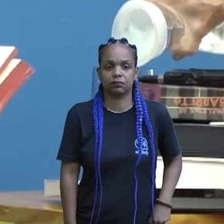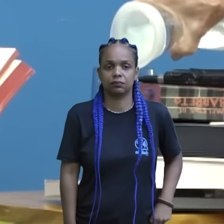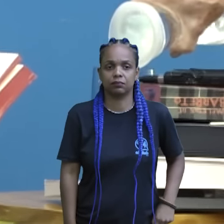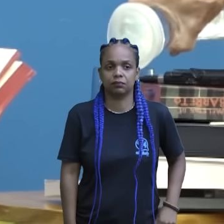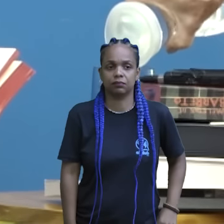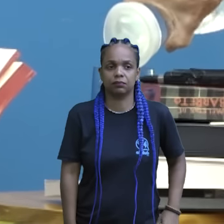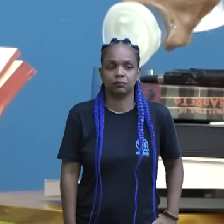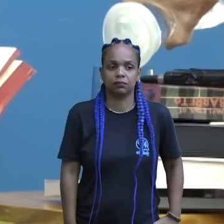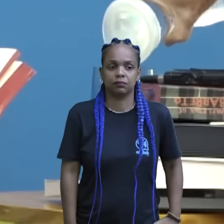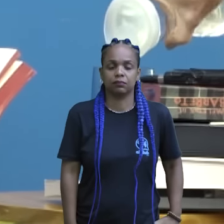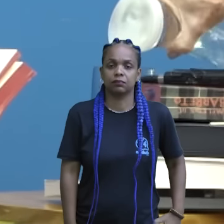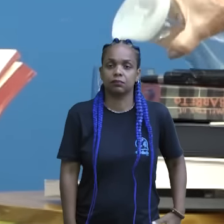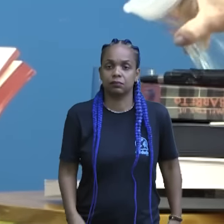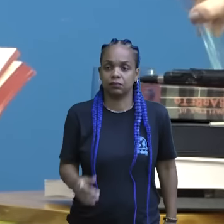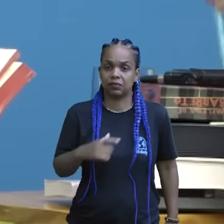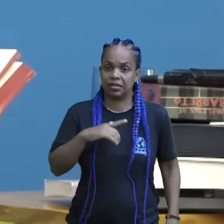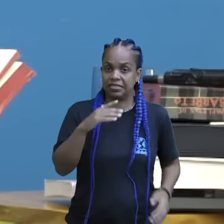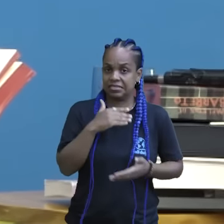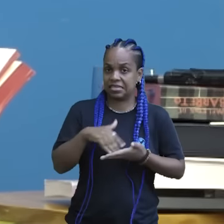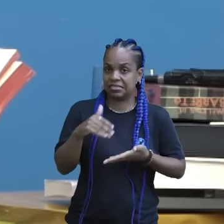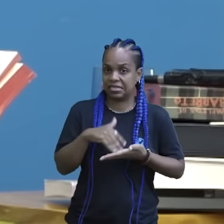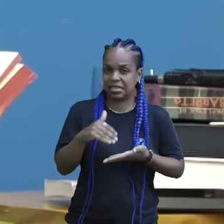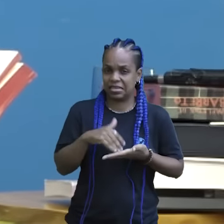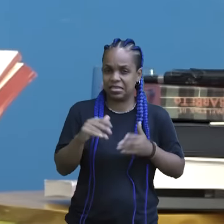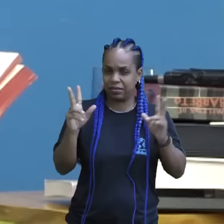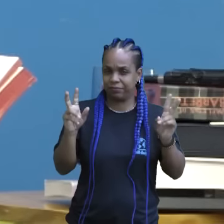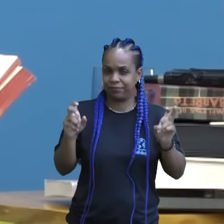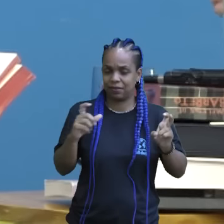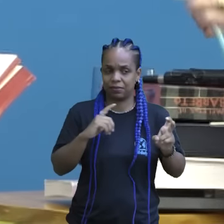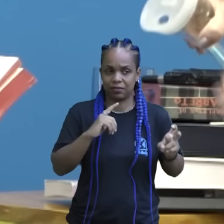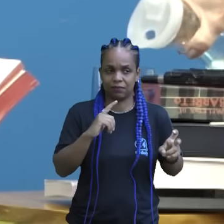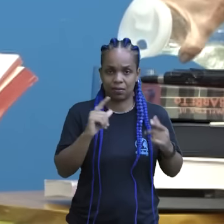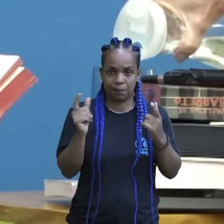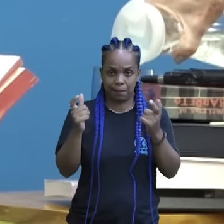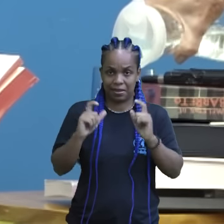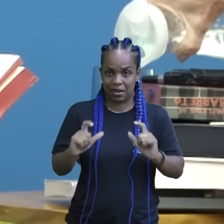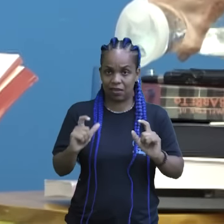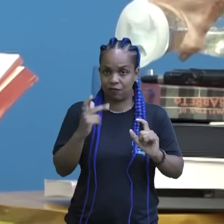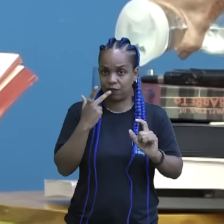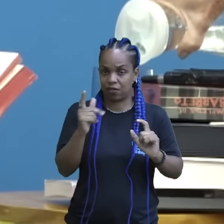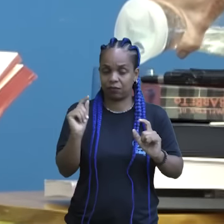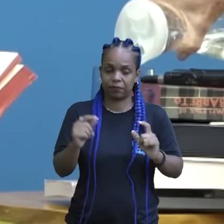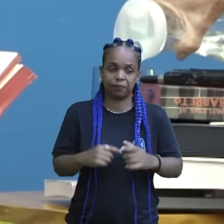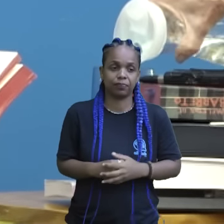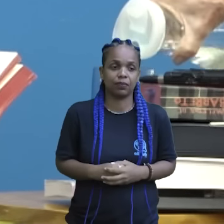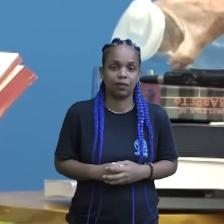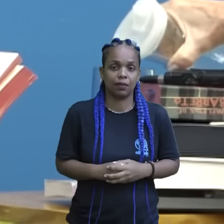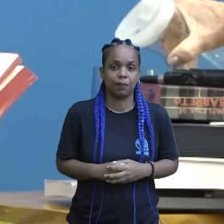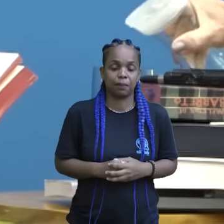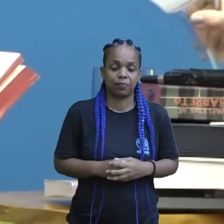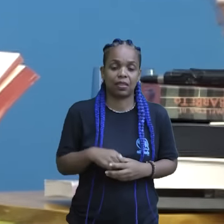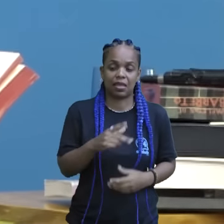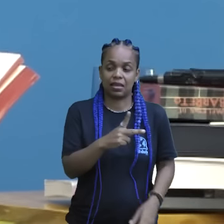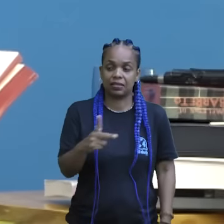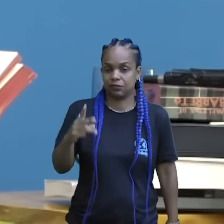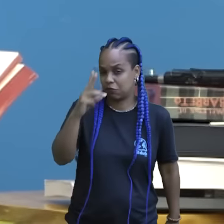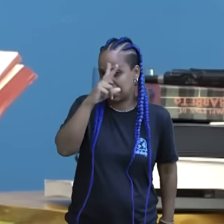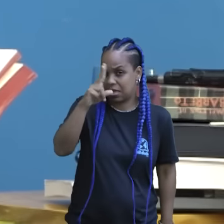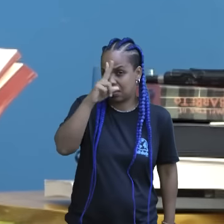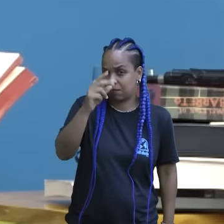seguinte: estas minhas memórias, que há dias tento começar, são deveras difíceis de executar, pois